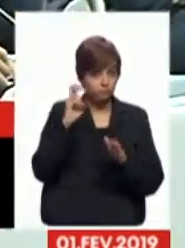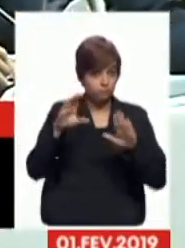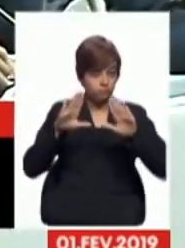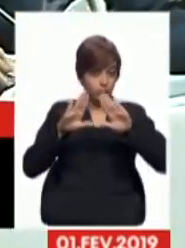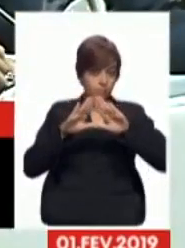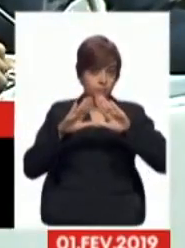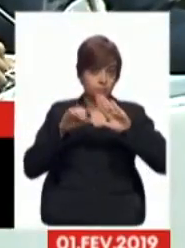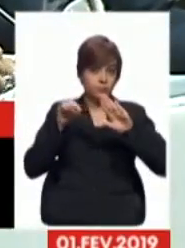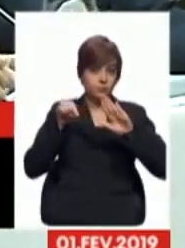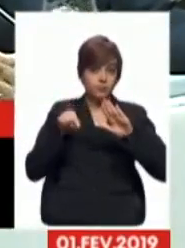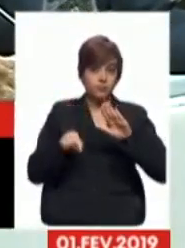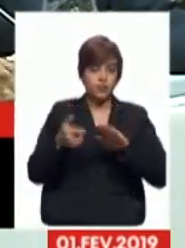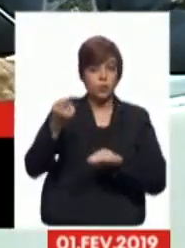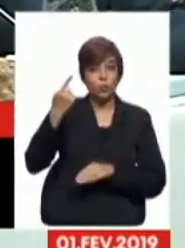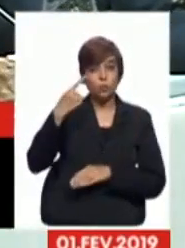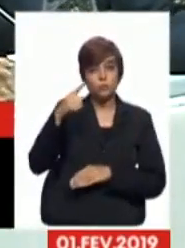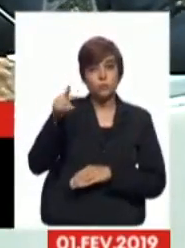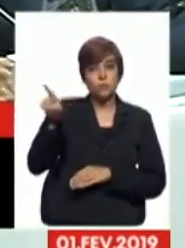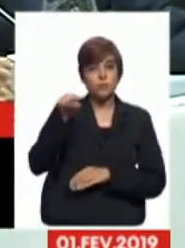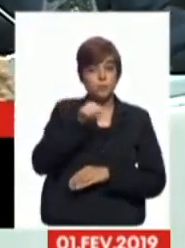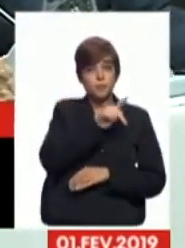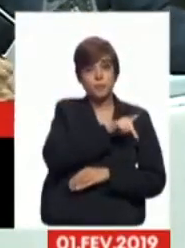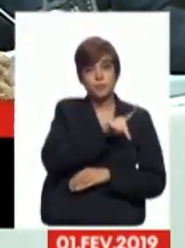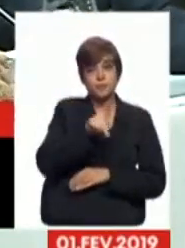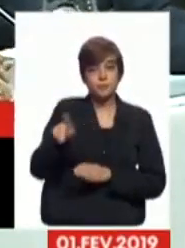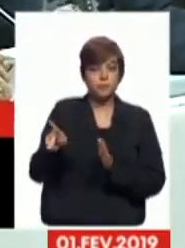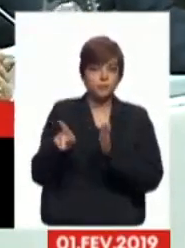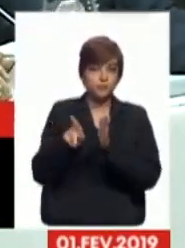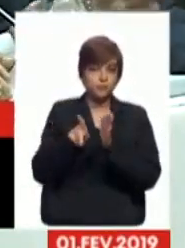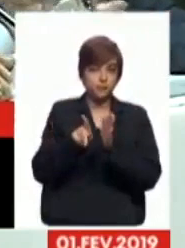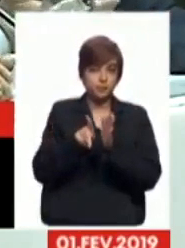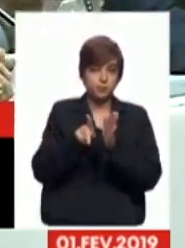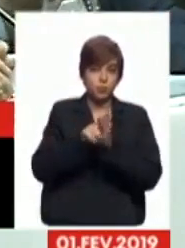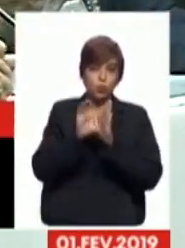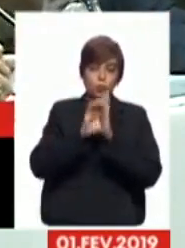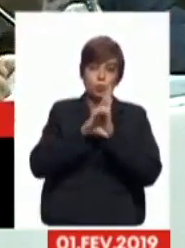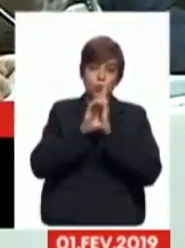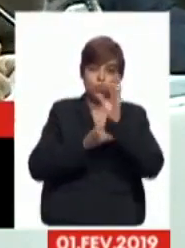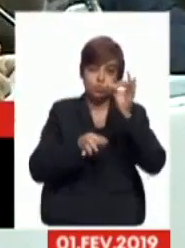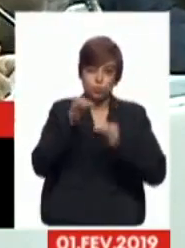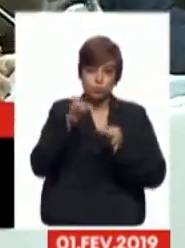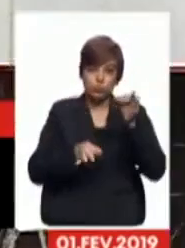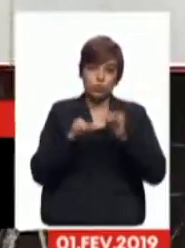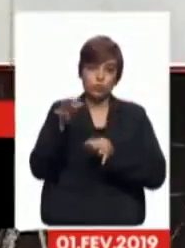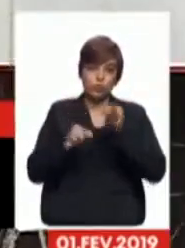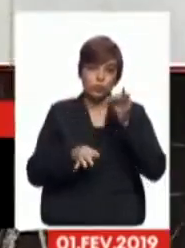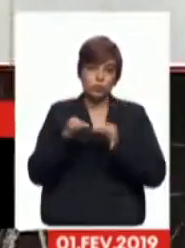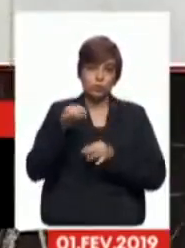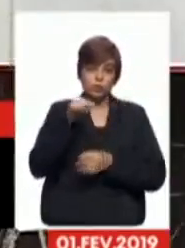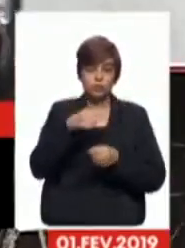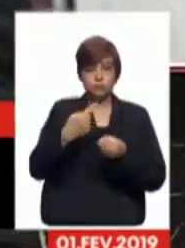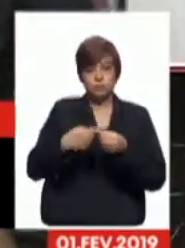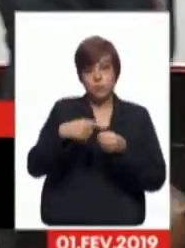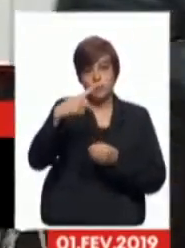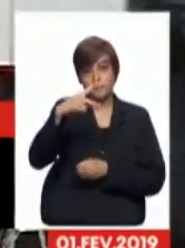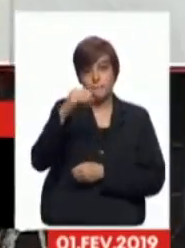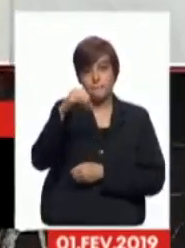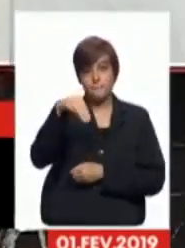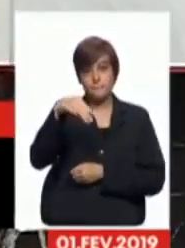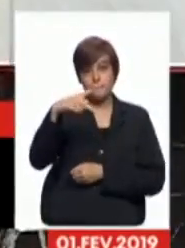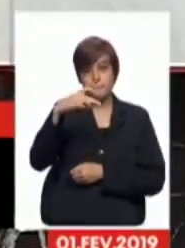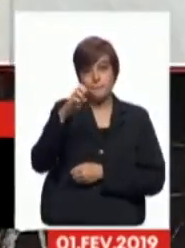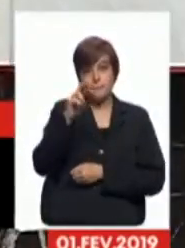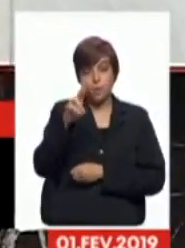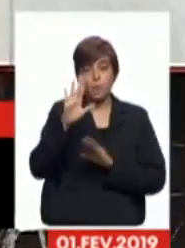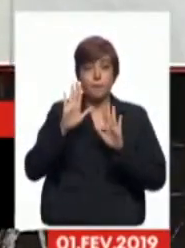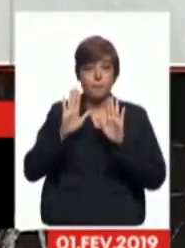última legislatura Humberto a presidência Carneiro da Comissão de Constituição e Justiça. Ele que é de Pompéu, mas foi vereador e vice-prefeito